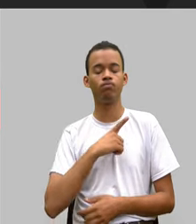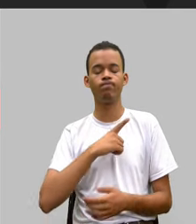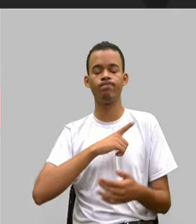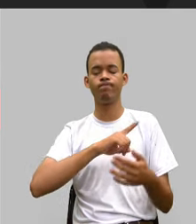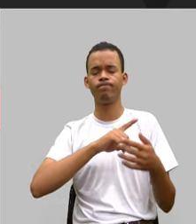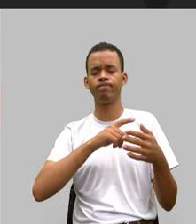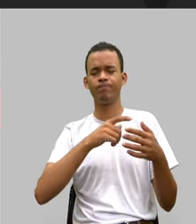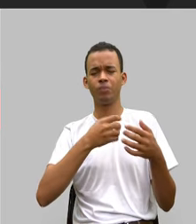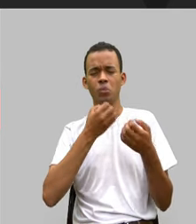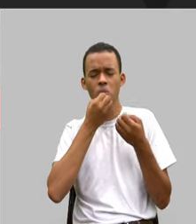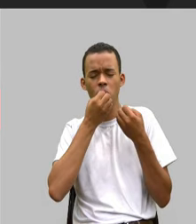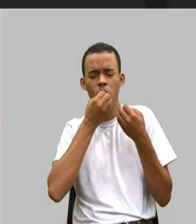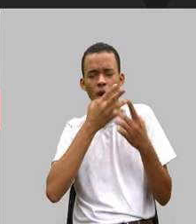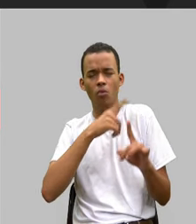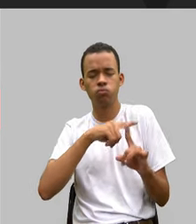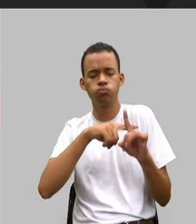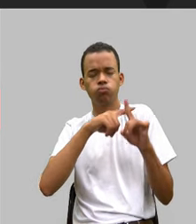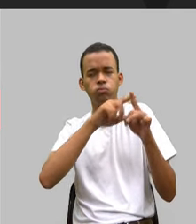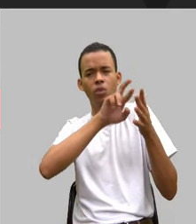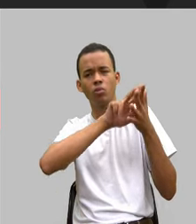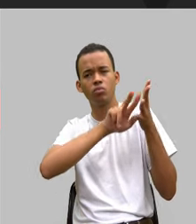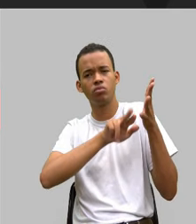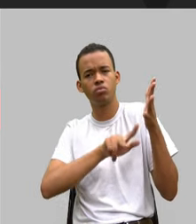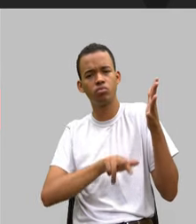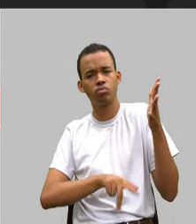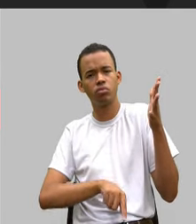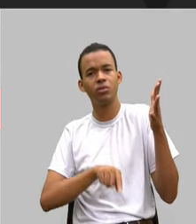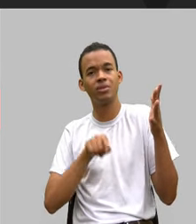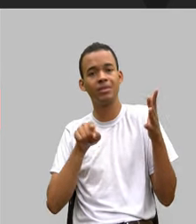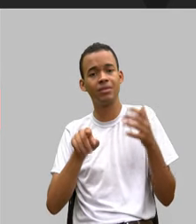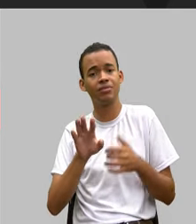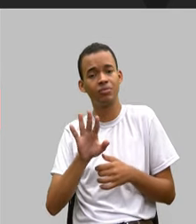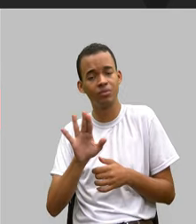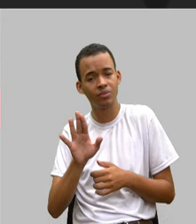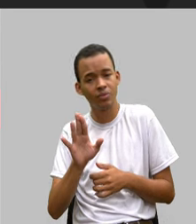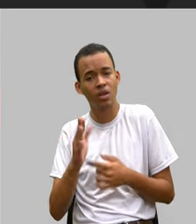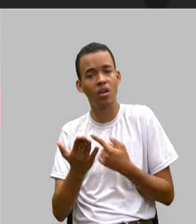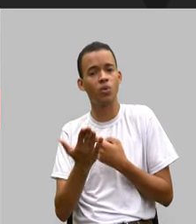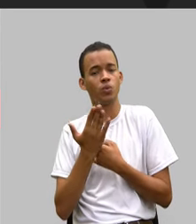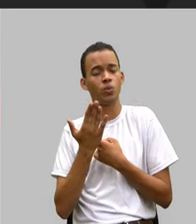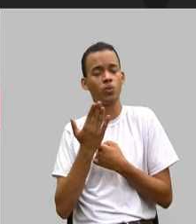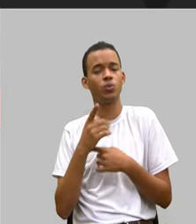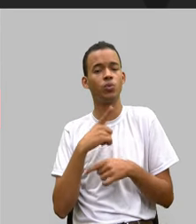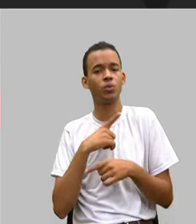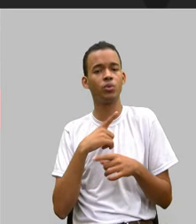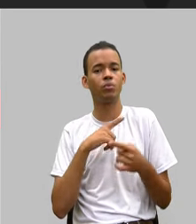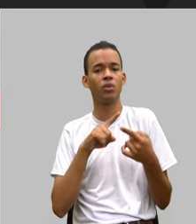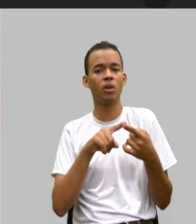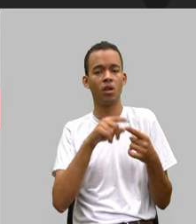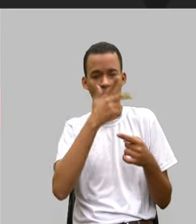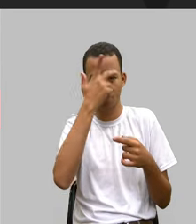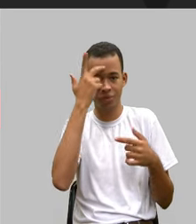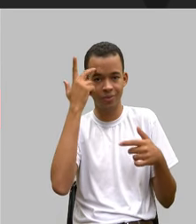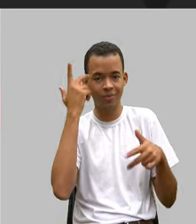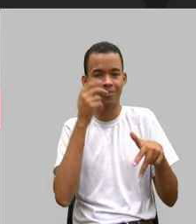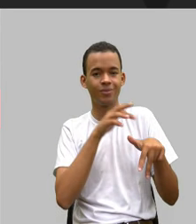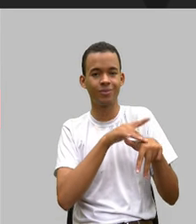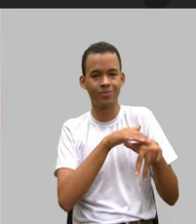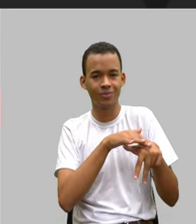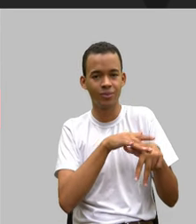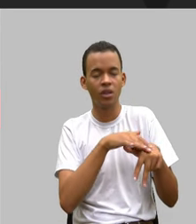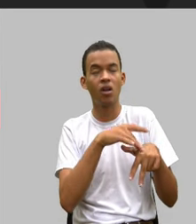benefícios essa planta é capaz de trazer não só aos pacientes como também Aos familiares que são muito